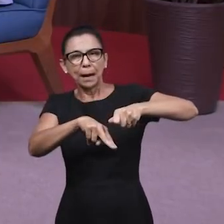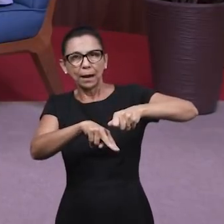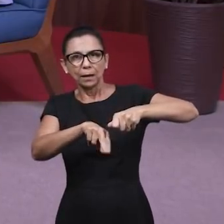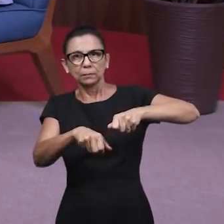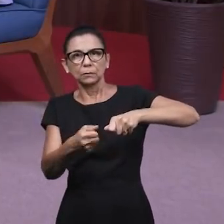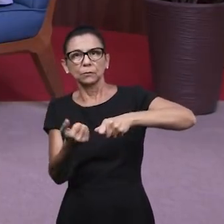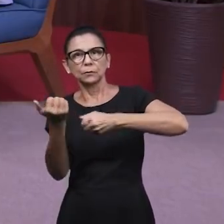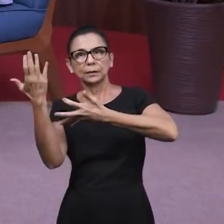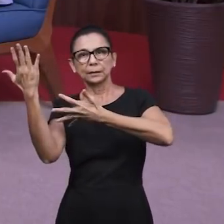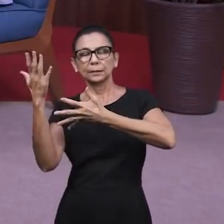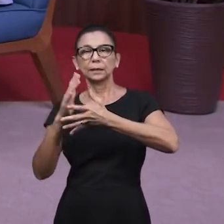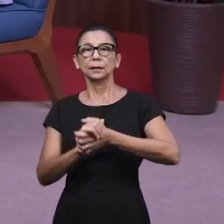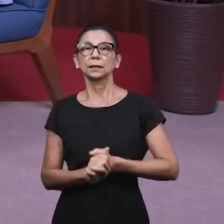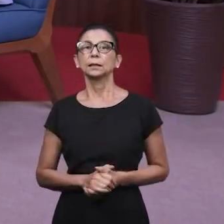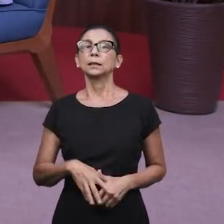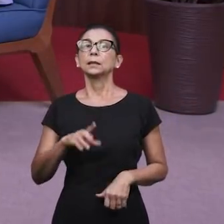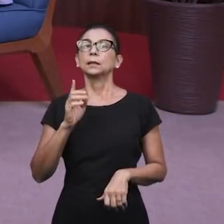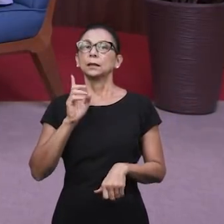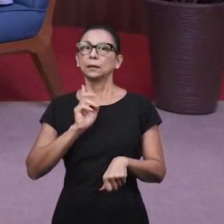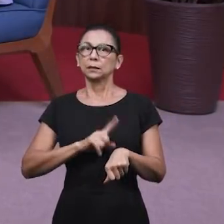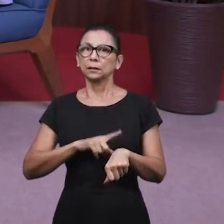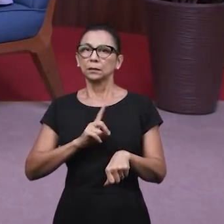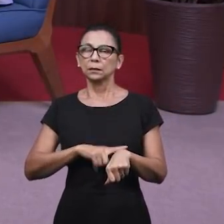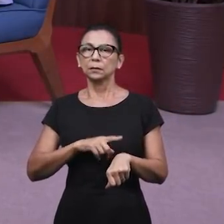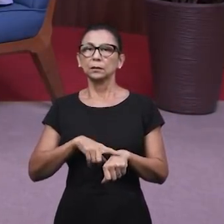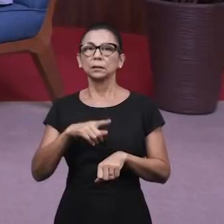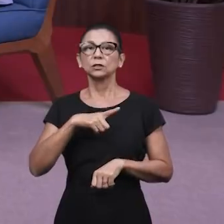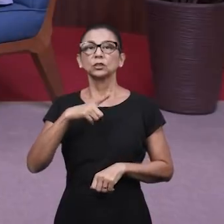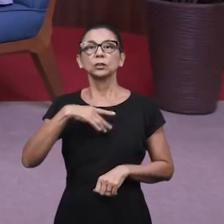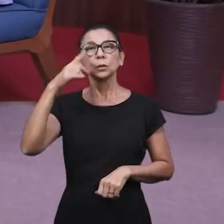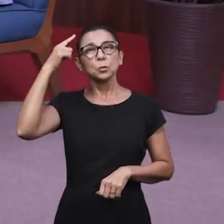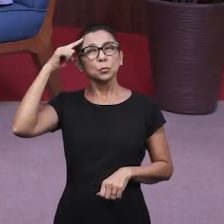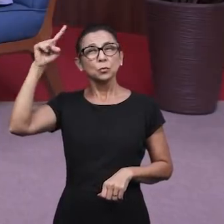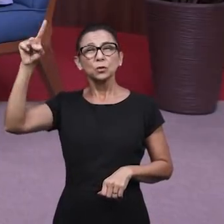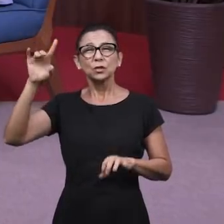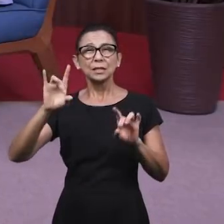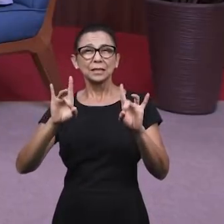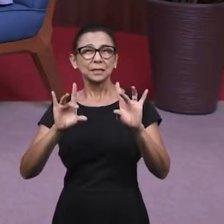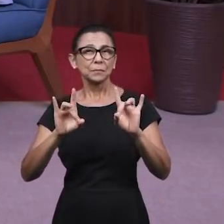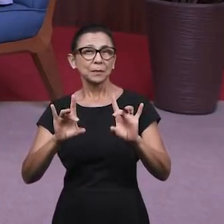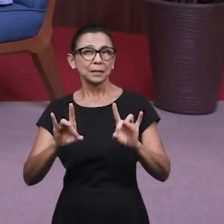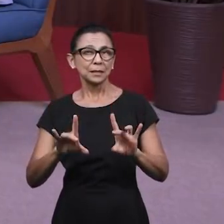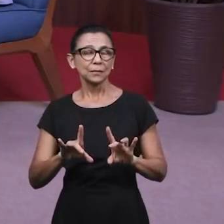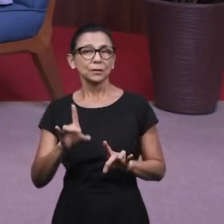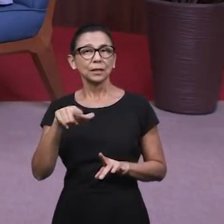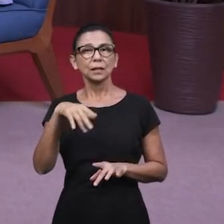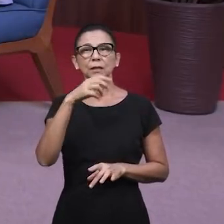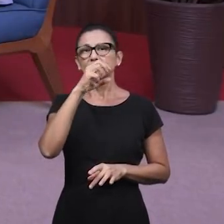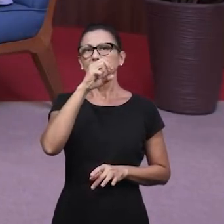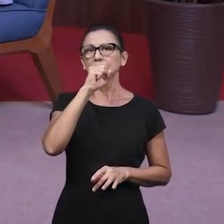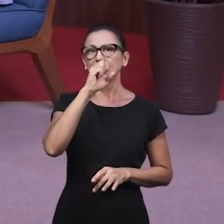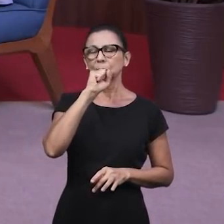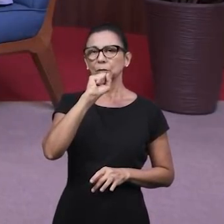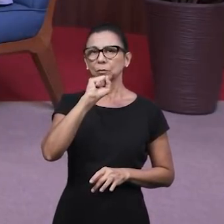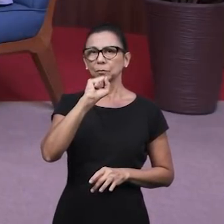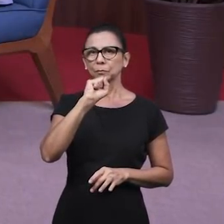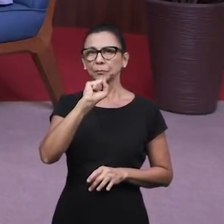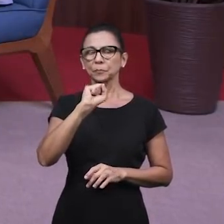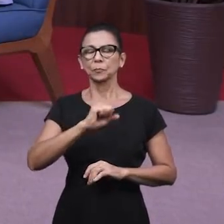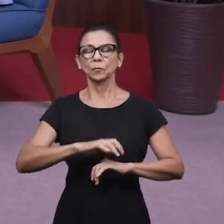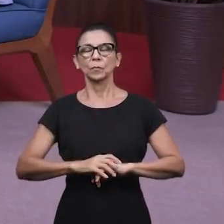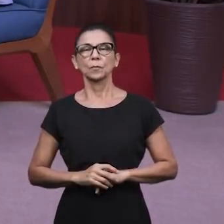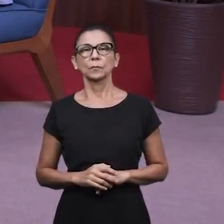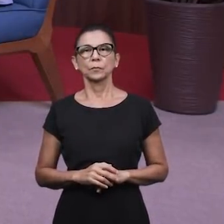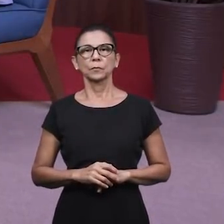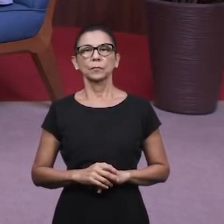específico para o culto, que era o sábado, ou o Shabá. O Senhor Jesus, no Evangelho de